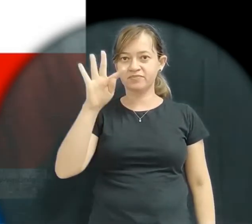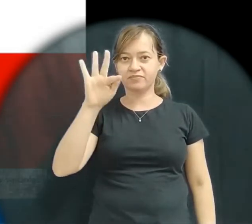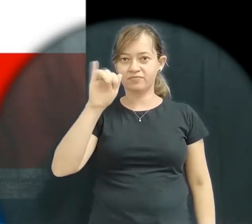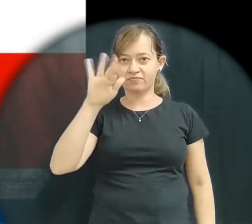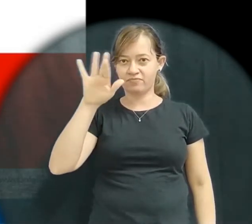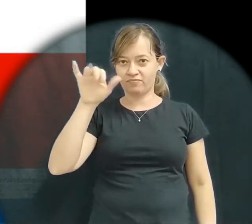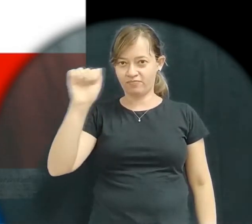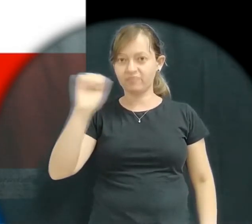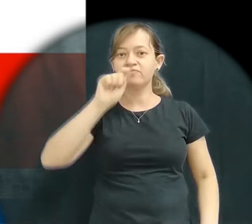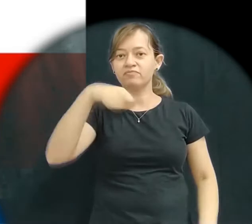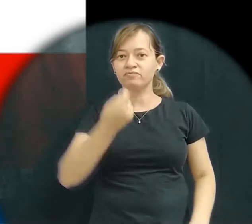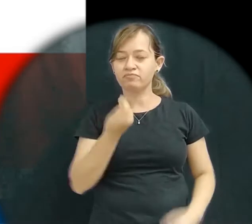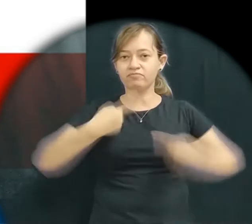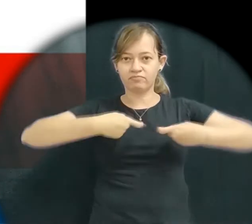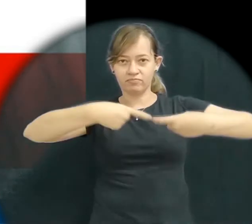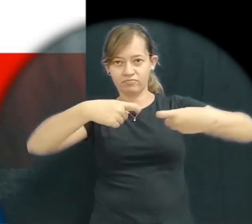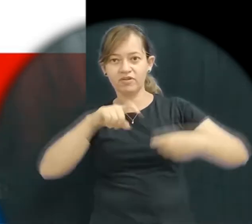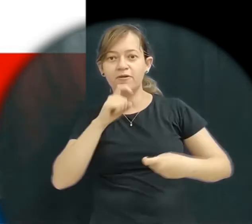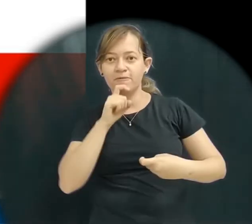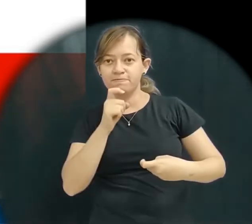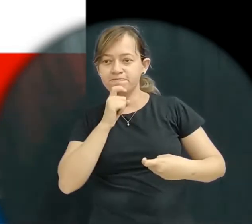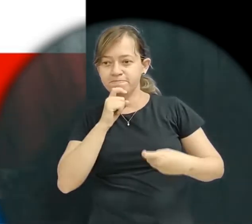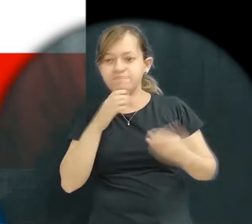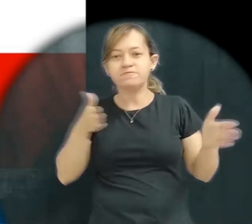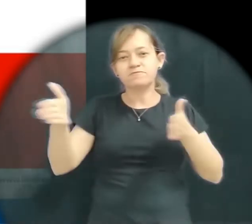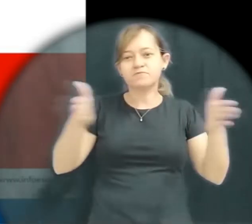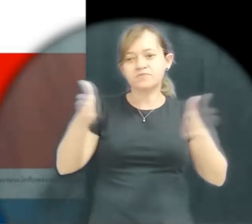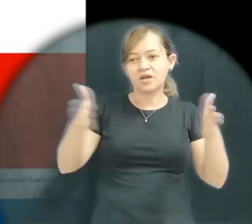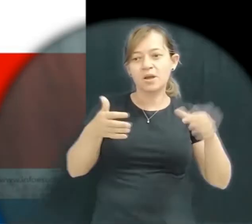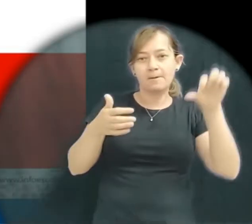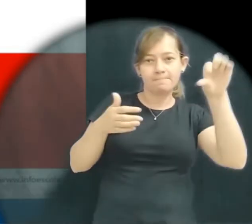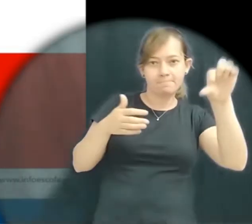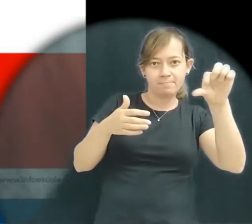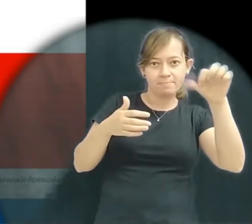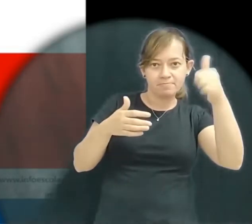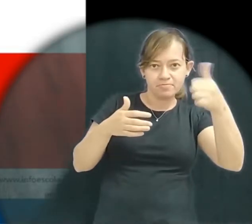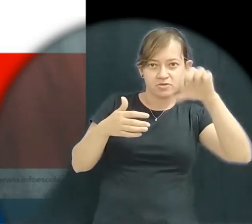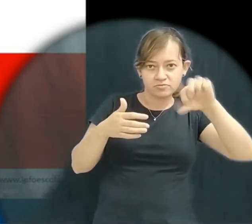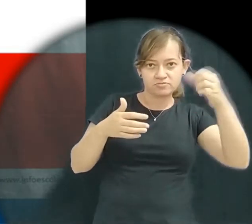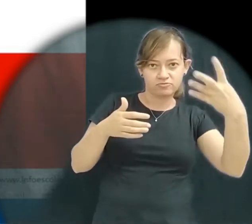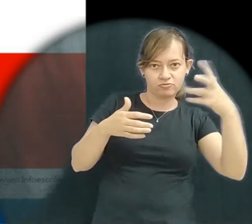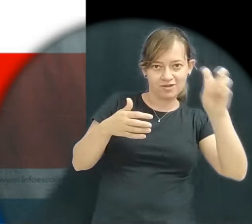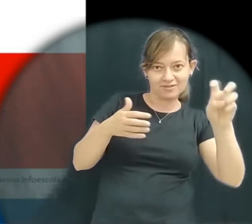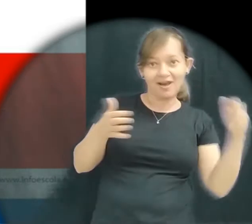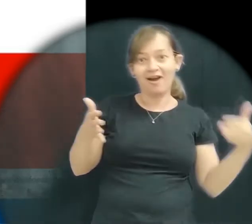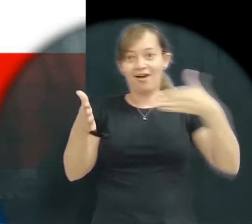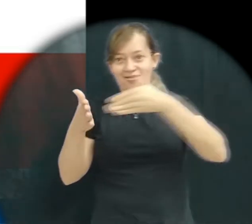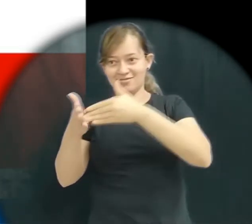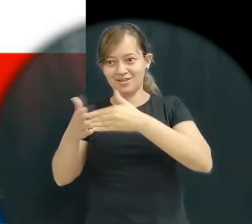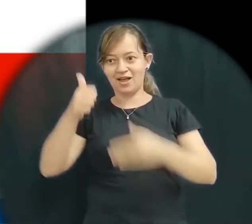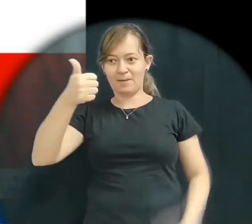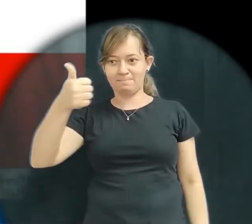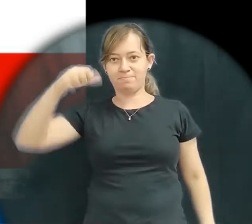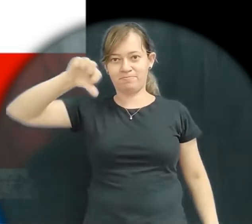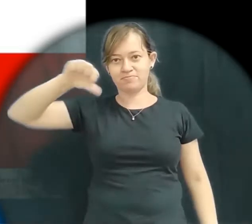Guerra Mundial, em 1945, e foi até 1990 com a queda do socialismo soviético e a sua dissolução.